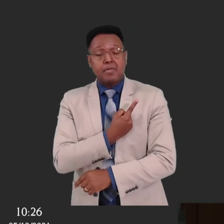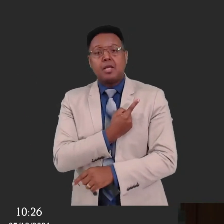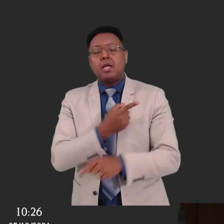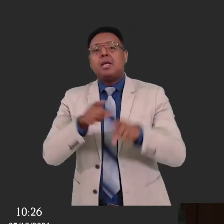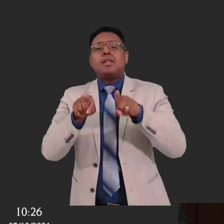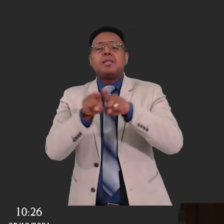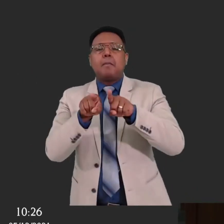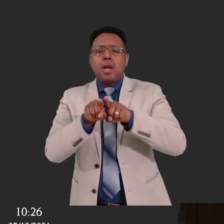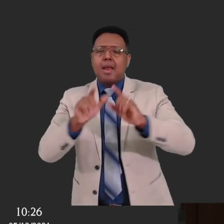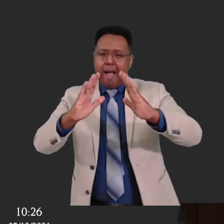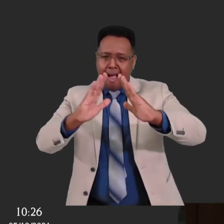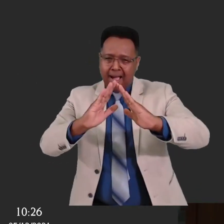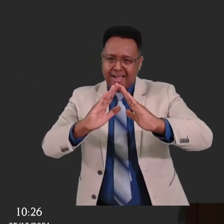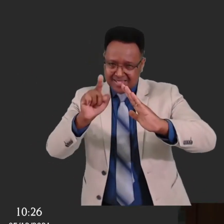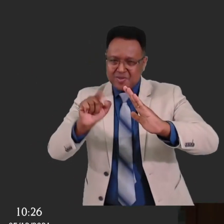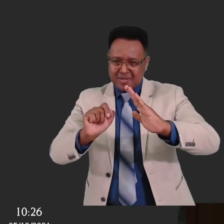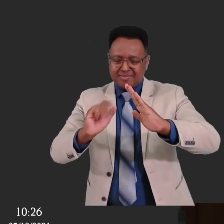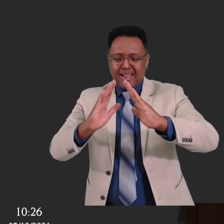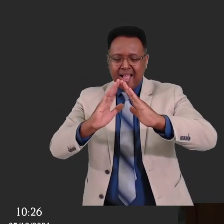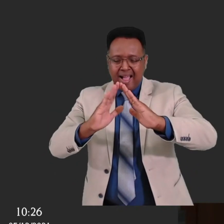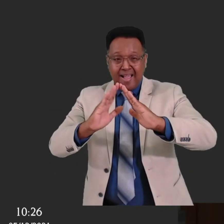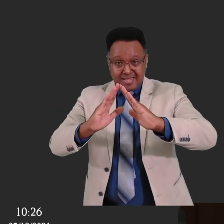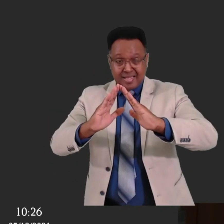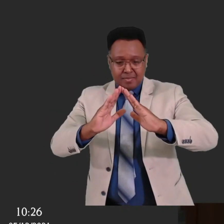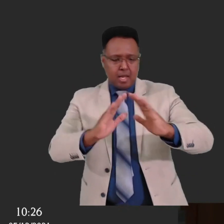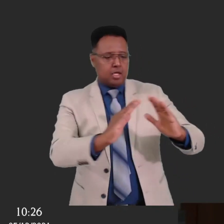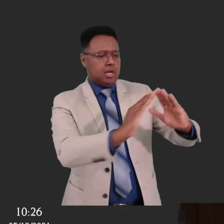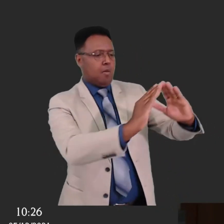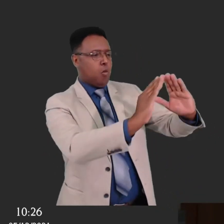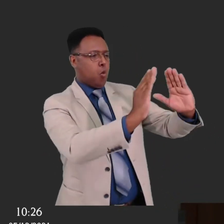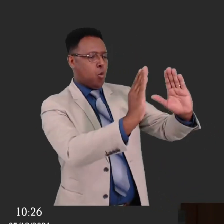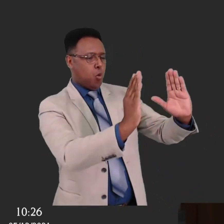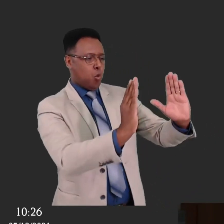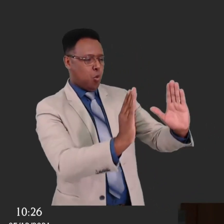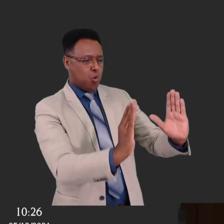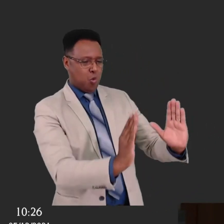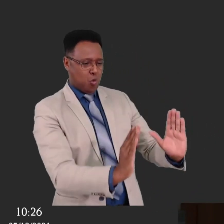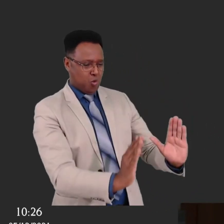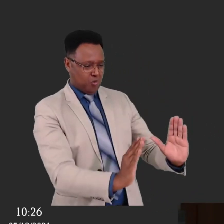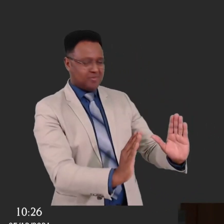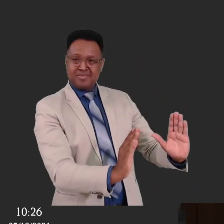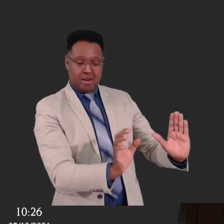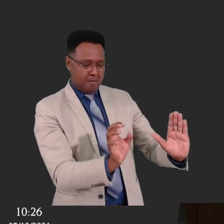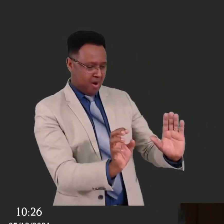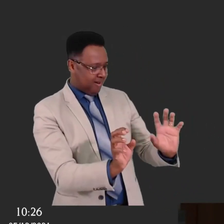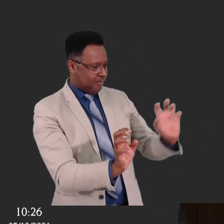fazer uma árvore dentro de casa, árvore de Natal, enfeitada, iluminada, é uma tradição